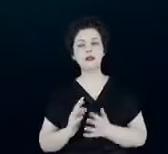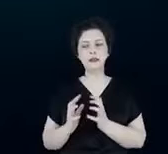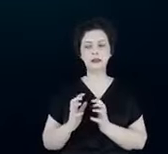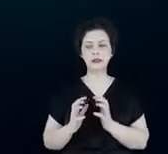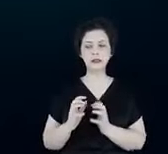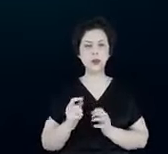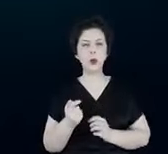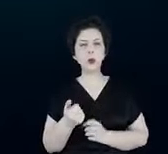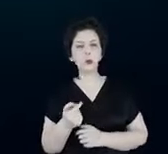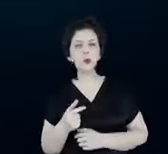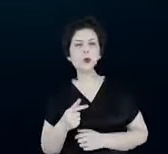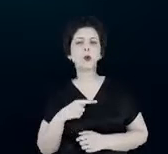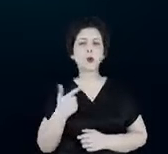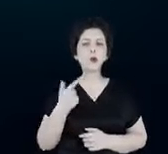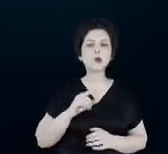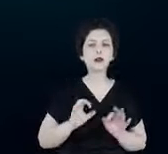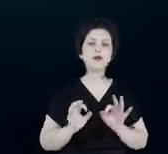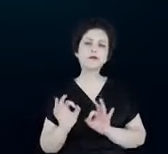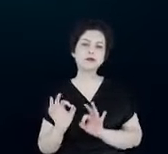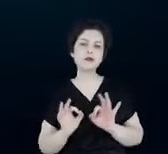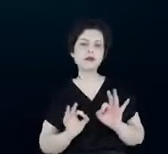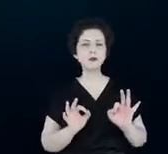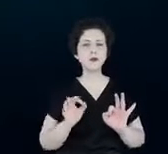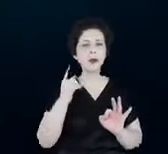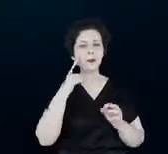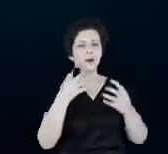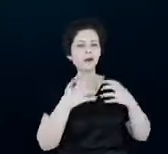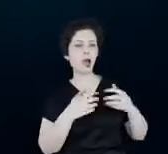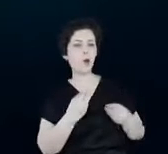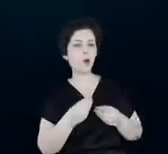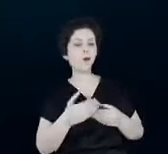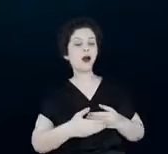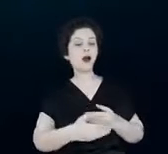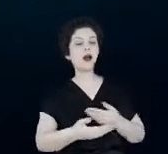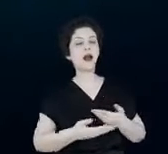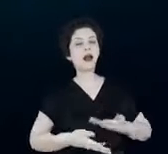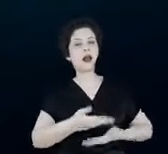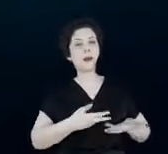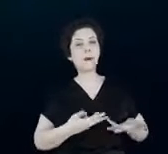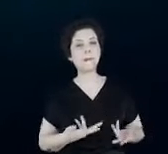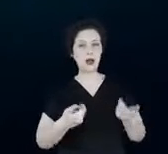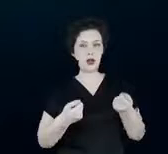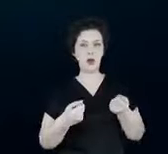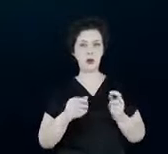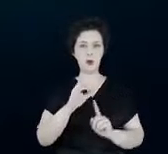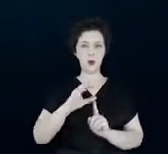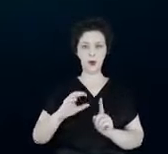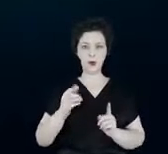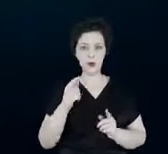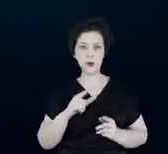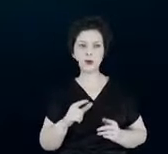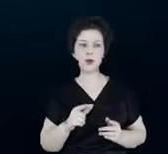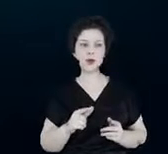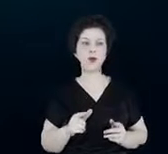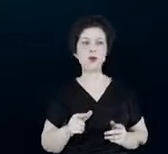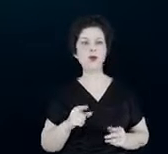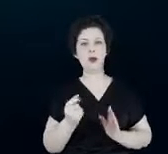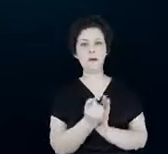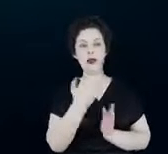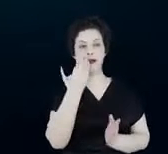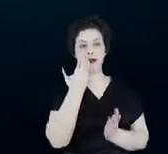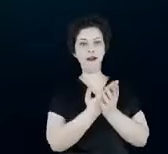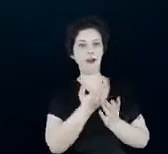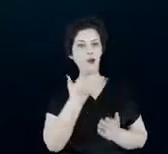mas a gente consegue né E lá e pensar como fazer as próximas gerações melhores para o cliente não é ganhar para sua marca nem a